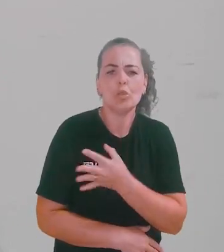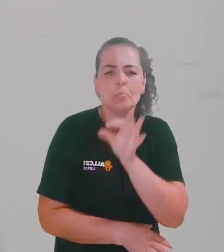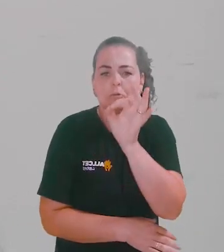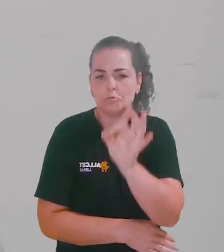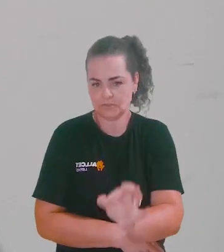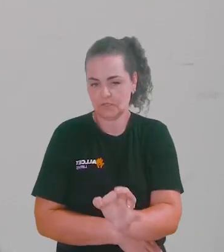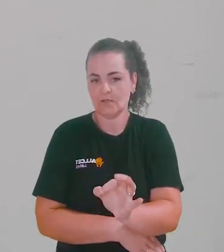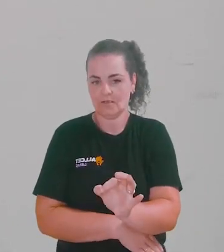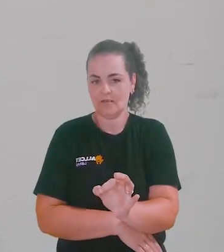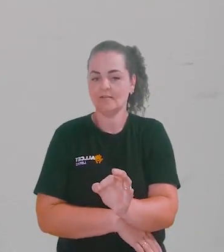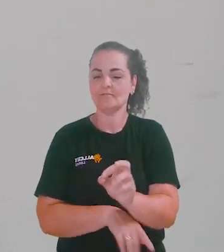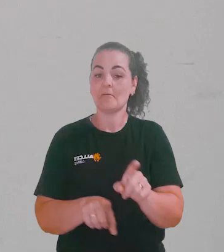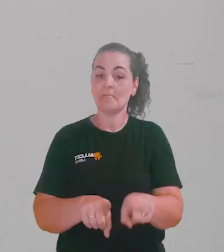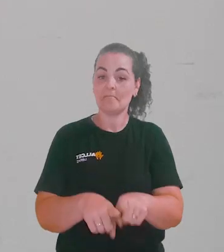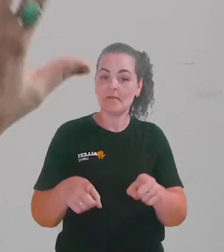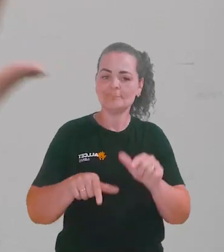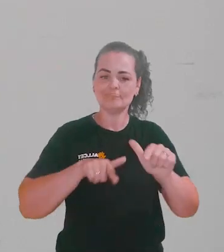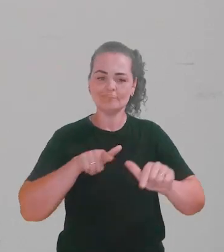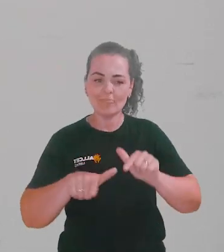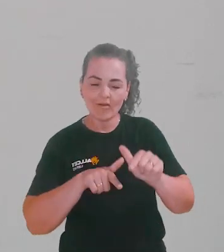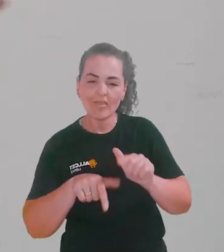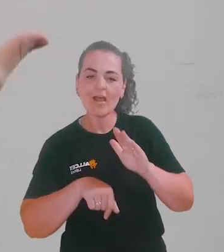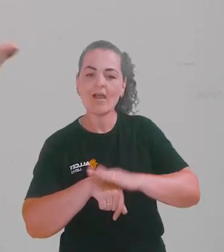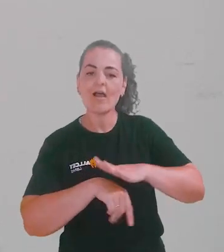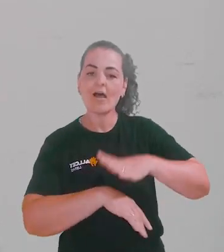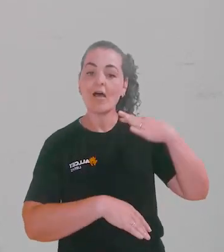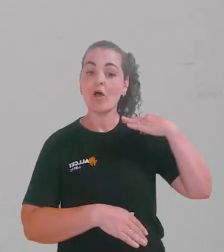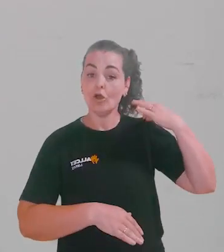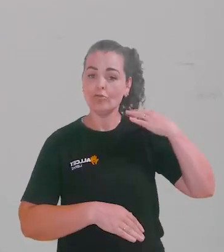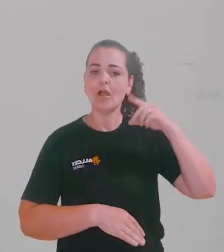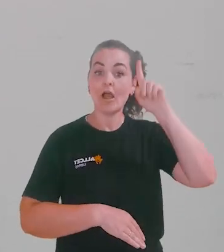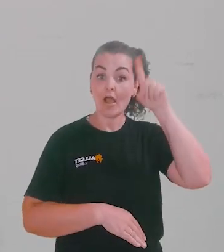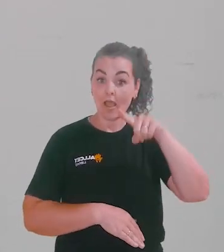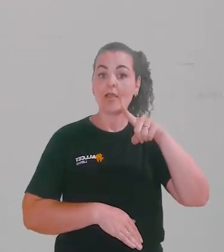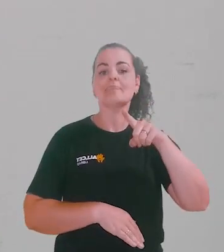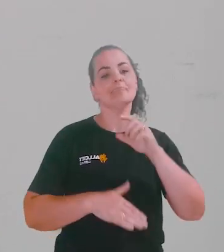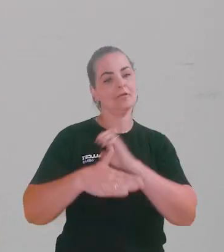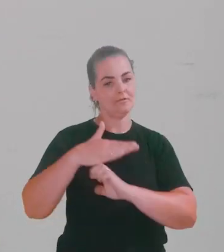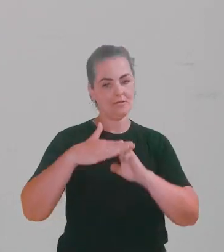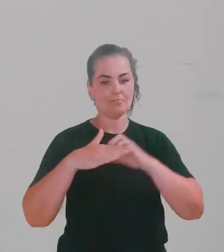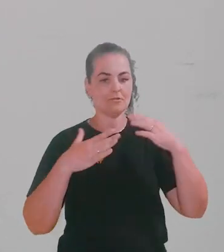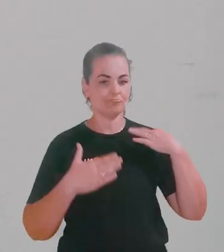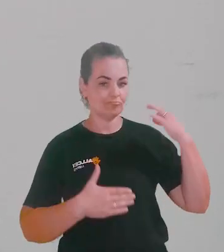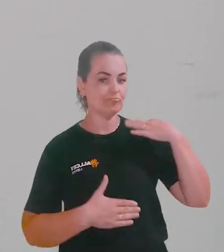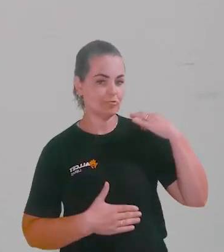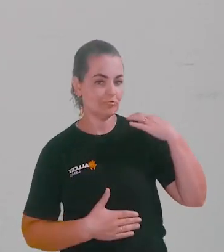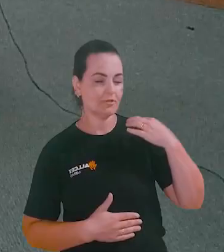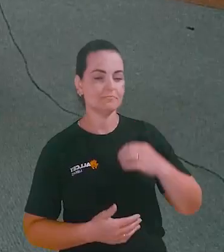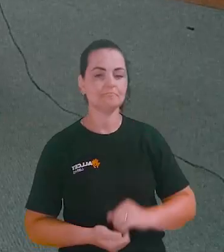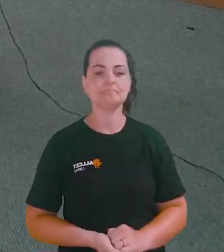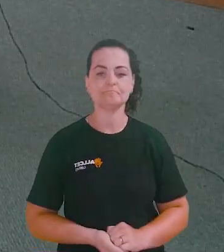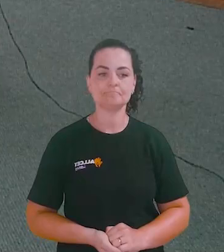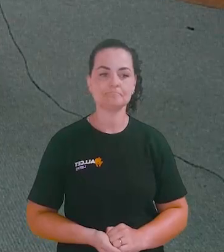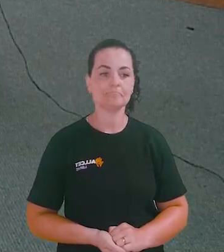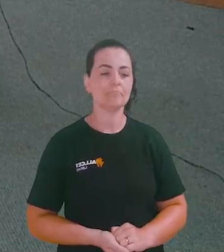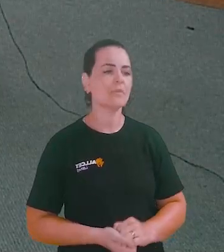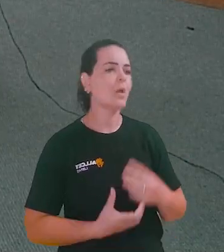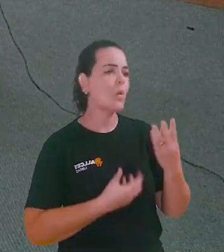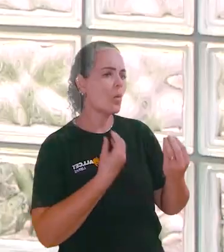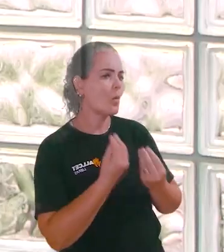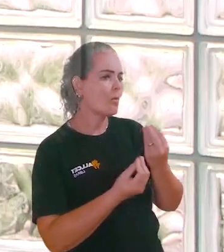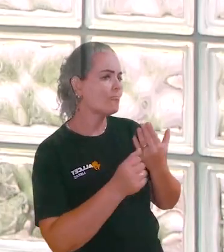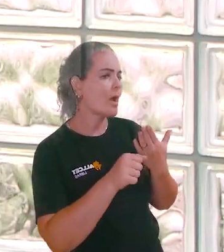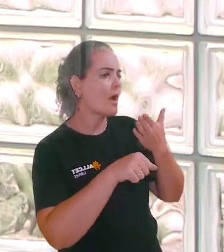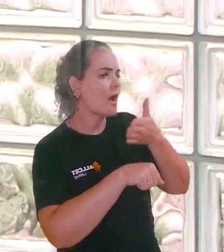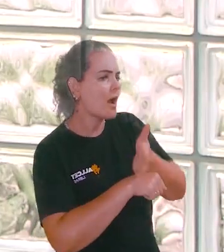número, né? Mas toda a força de trabalho das ações são voluntários das empresas, então é um número bem expressivo. E quais são as